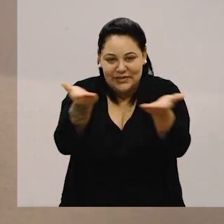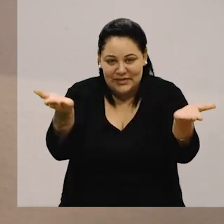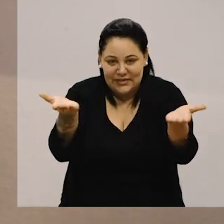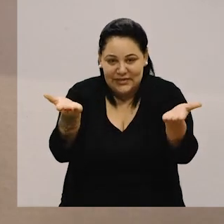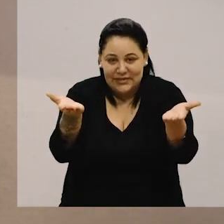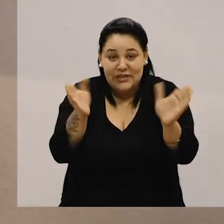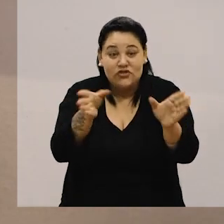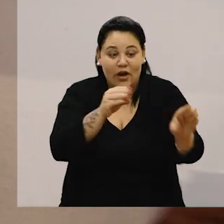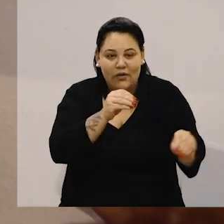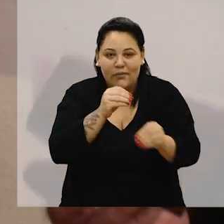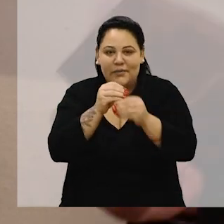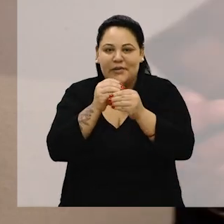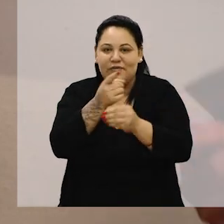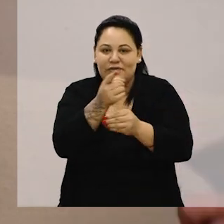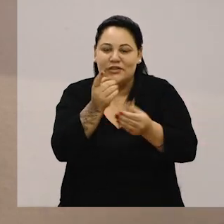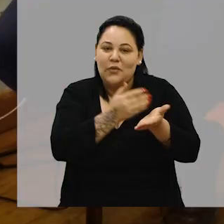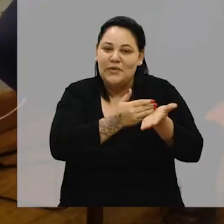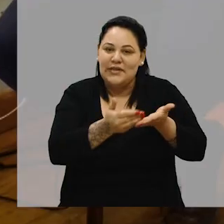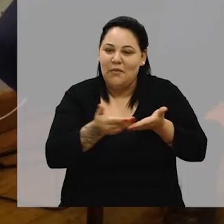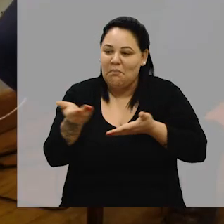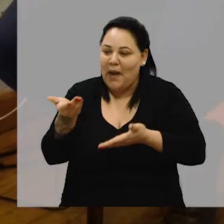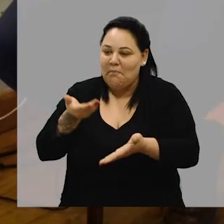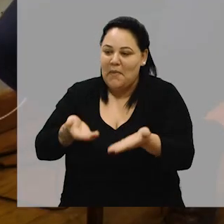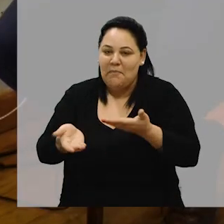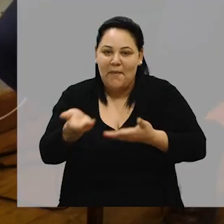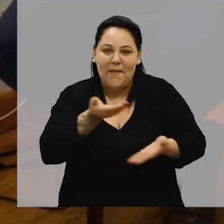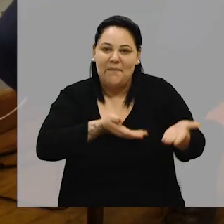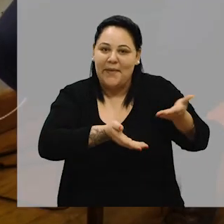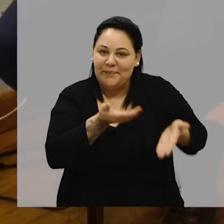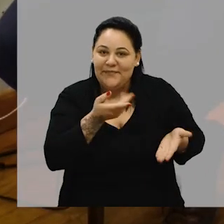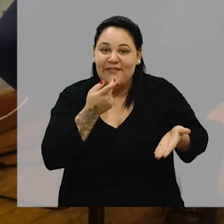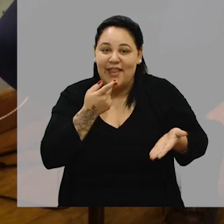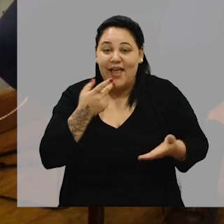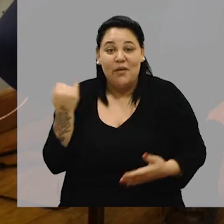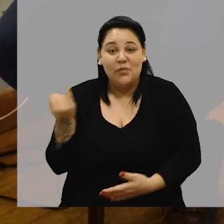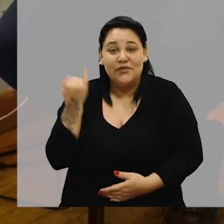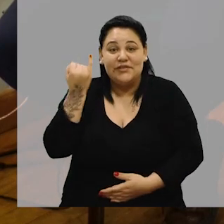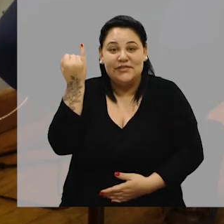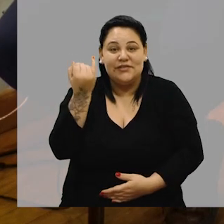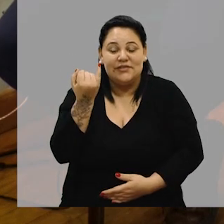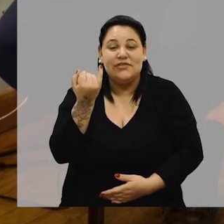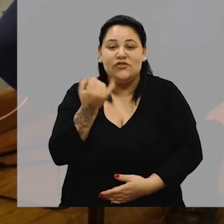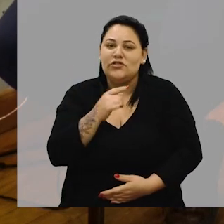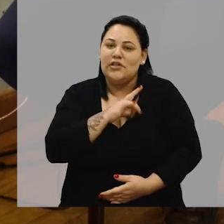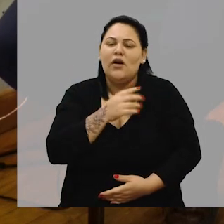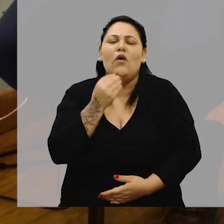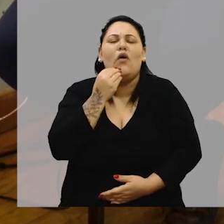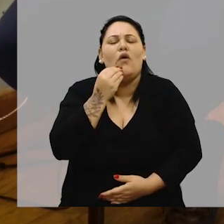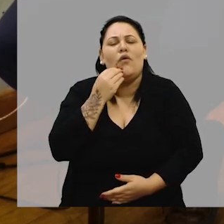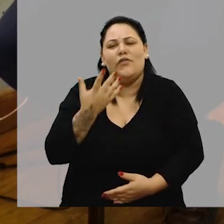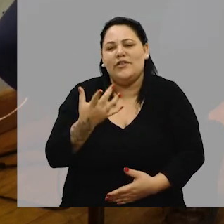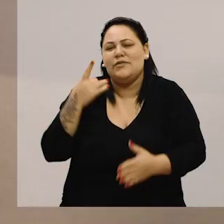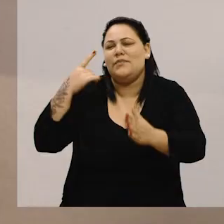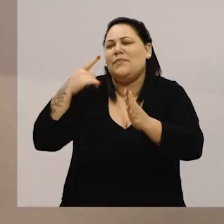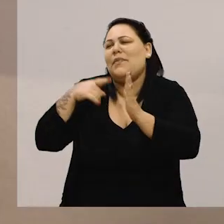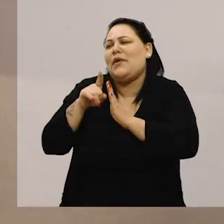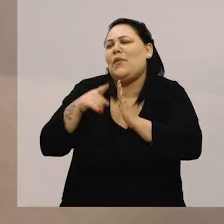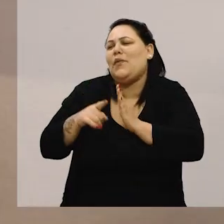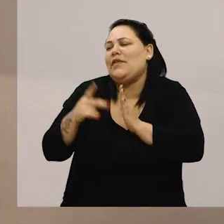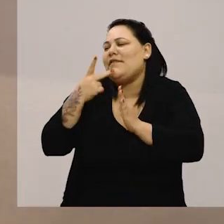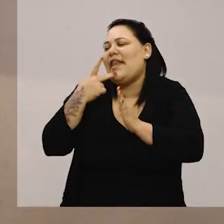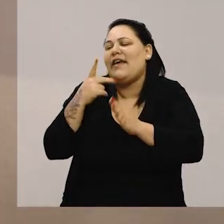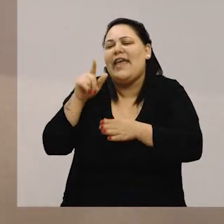já emendando que vocês começassem um diálogo da importância de termos aqui o programa. Claro que essas perguntas parecem, é